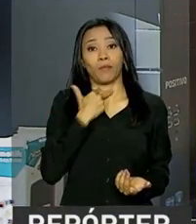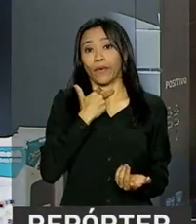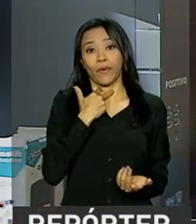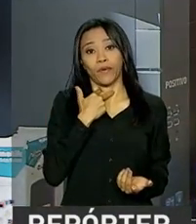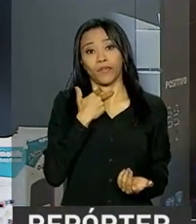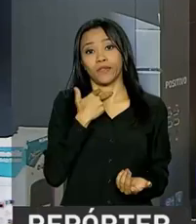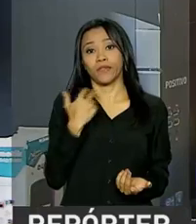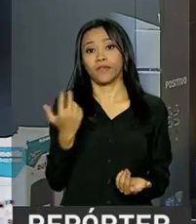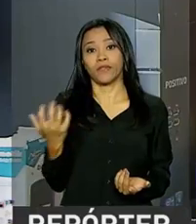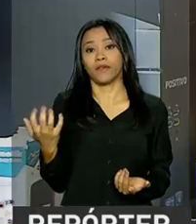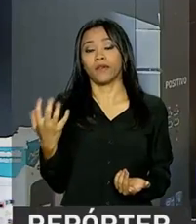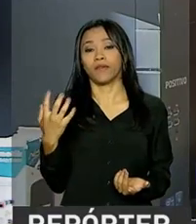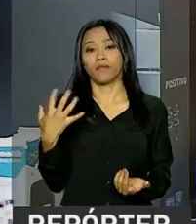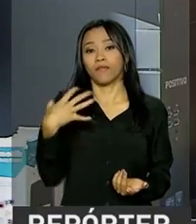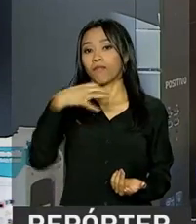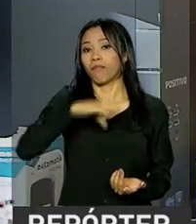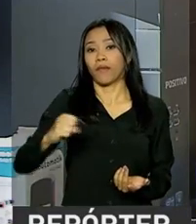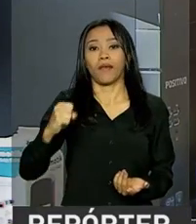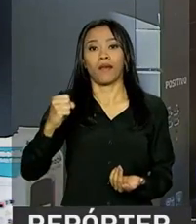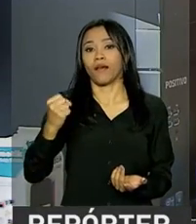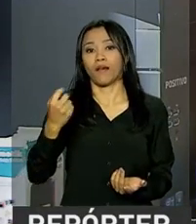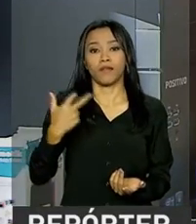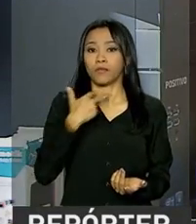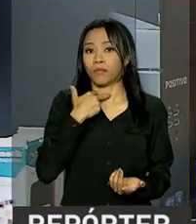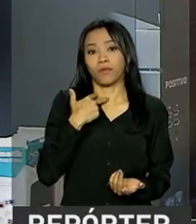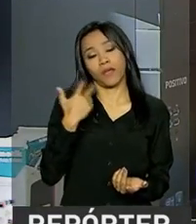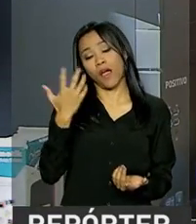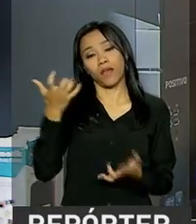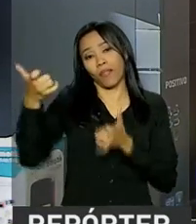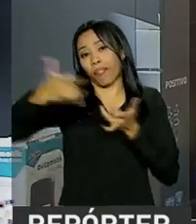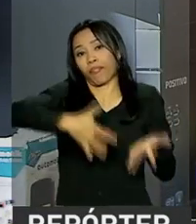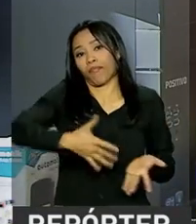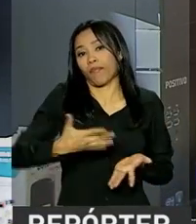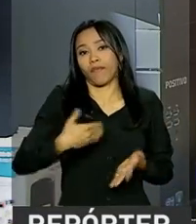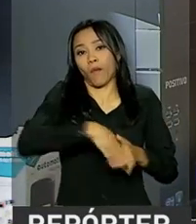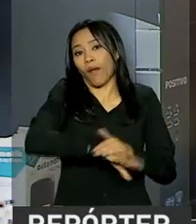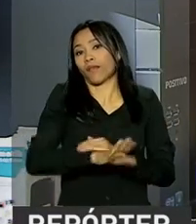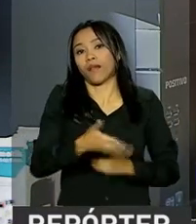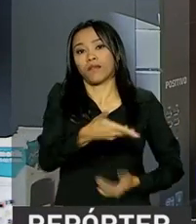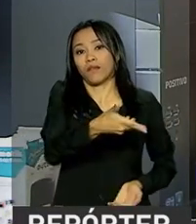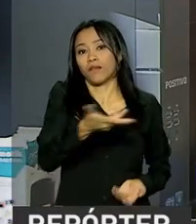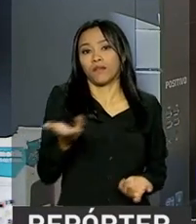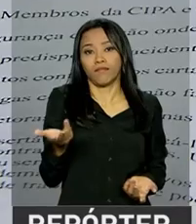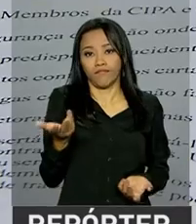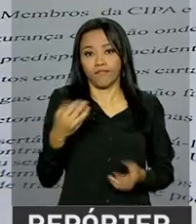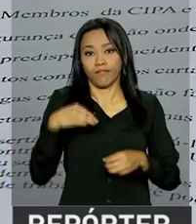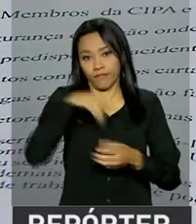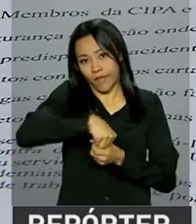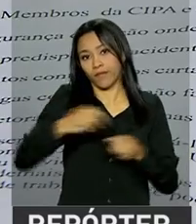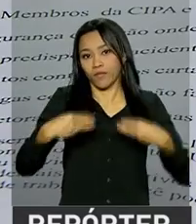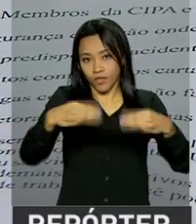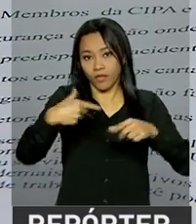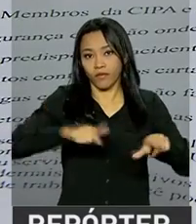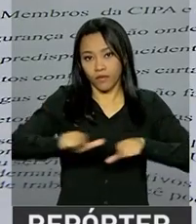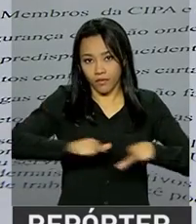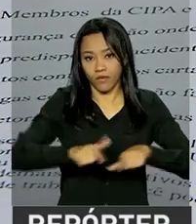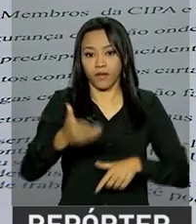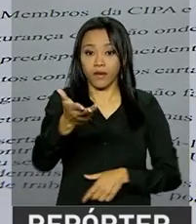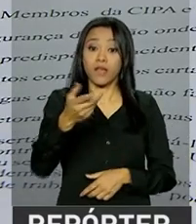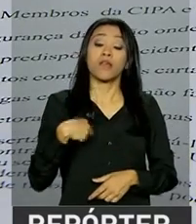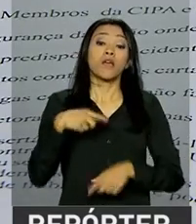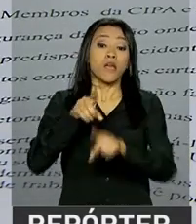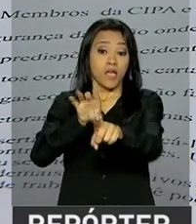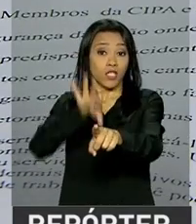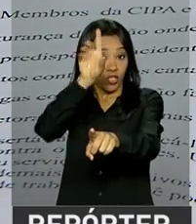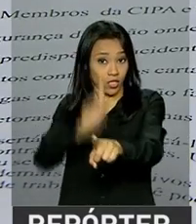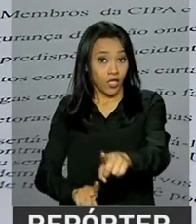ser pega que ele não pode receber mais essa carteira e ela fica guardada aqui no Ministério do Trabalho a carteira de trabalho garante